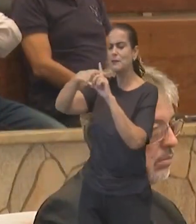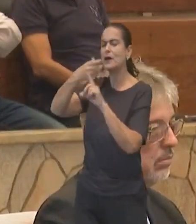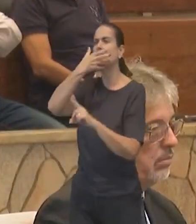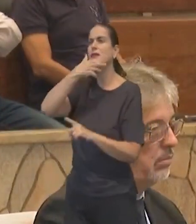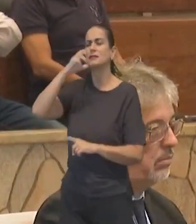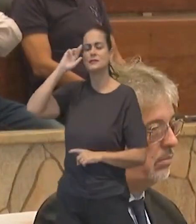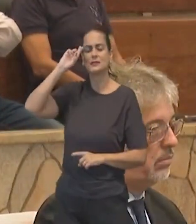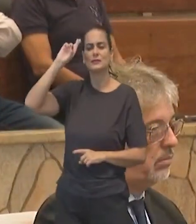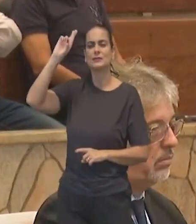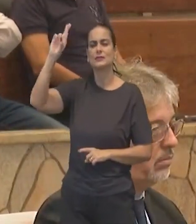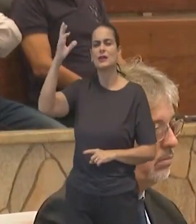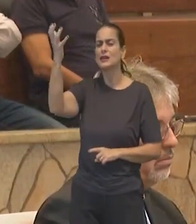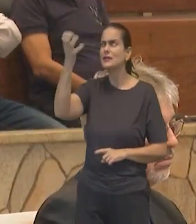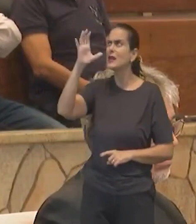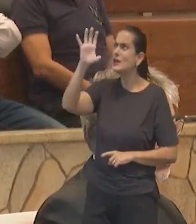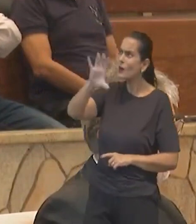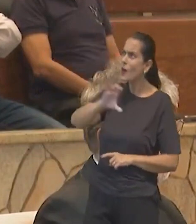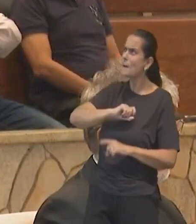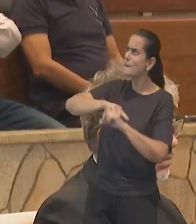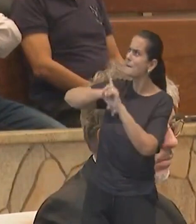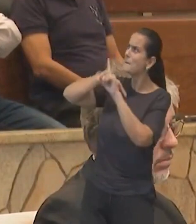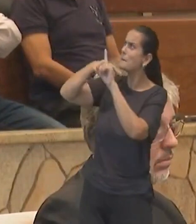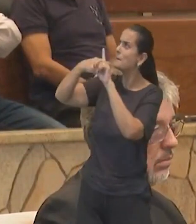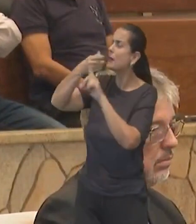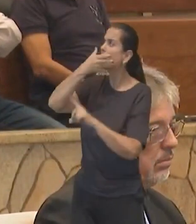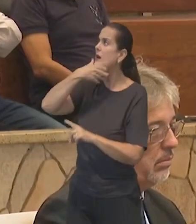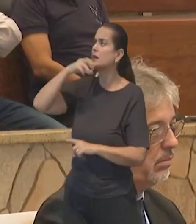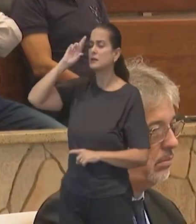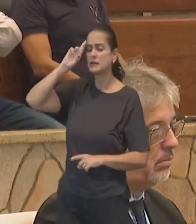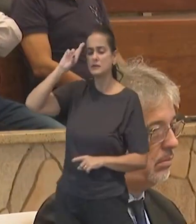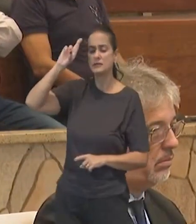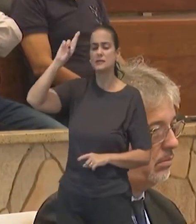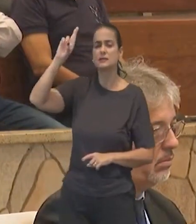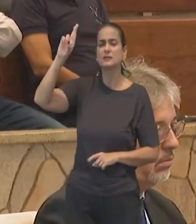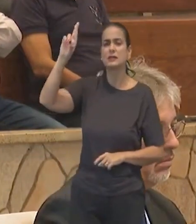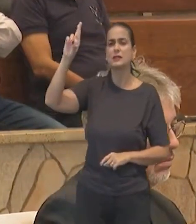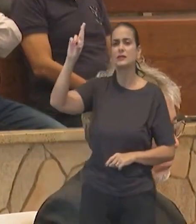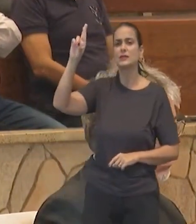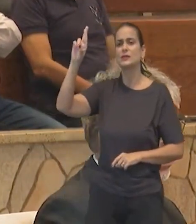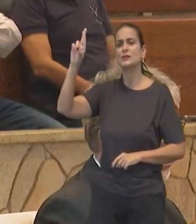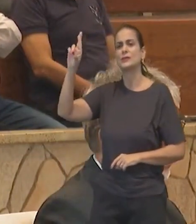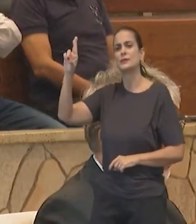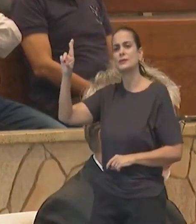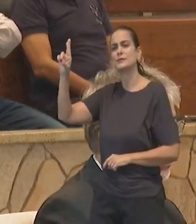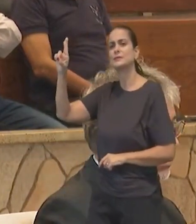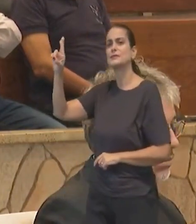Senhor. Quero te amar mais, Senhor.